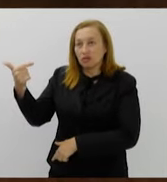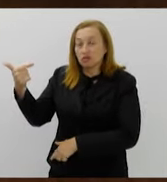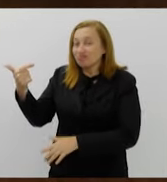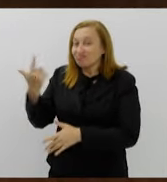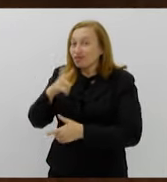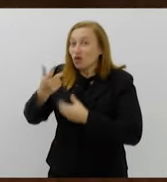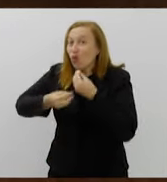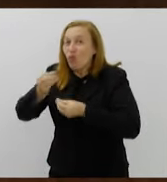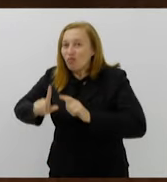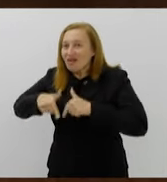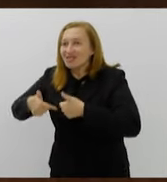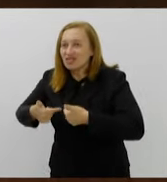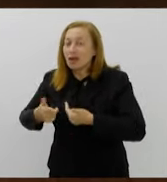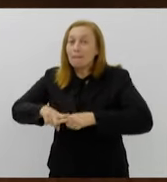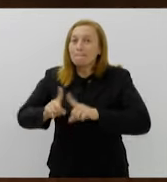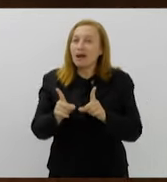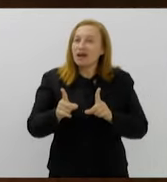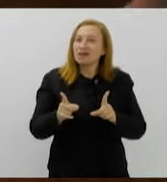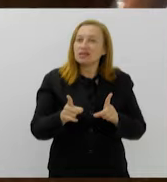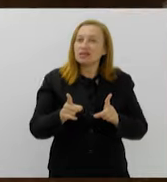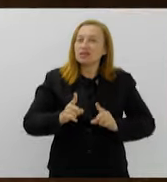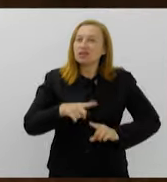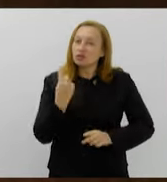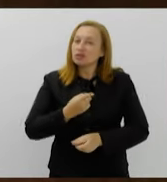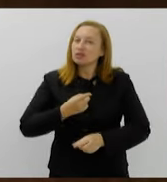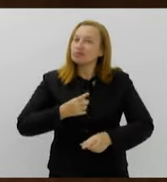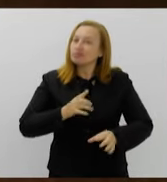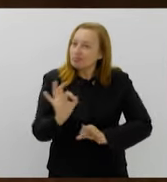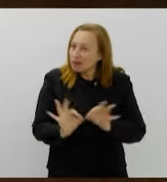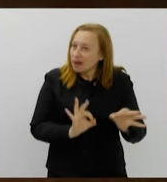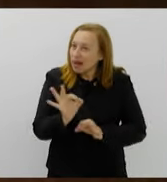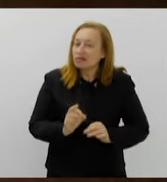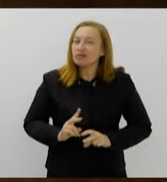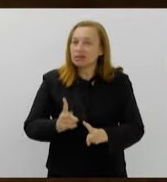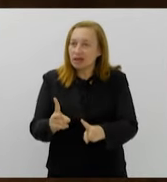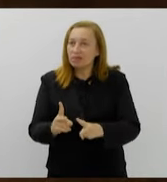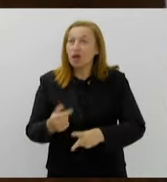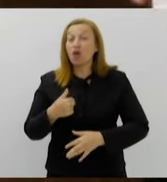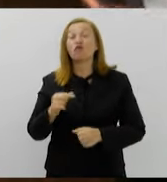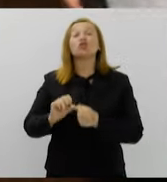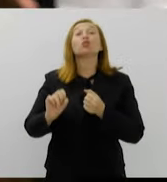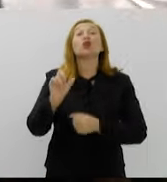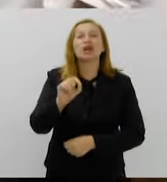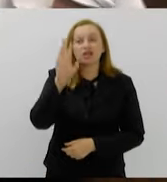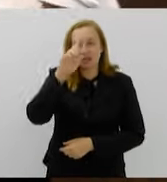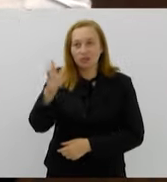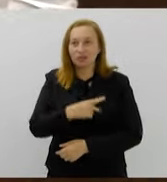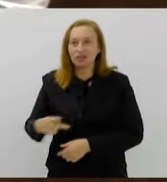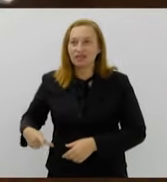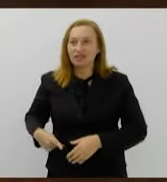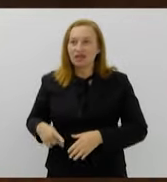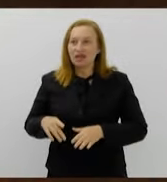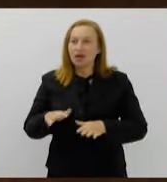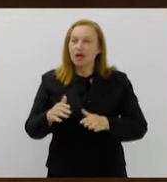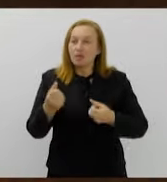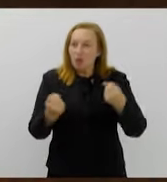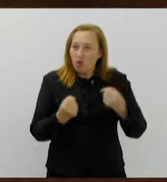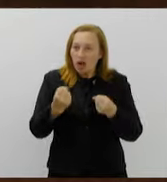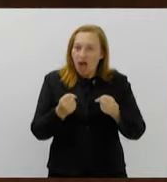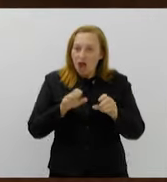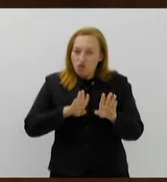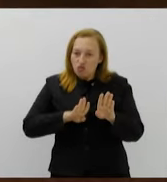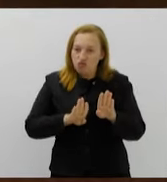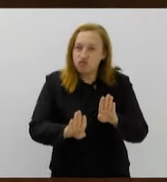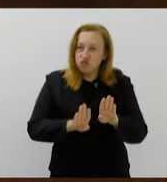ação mas automaticamente a gente tá sempre preparado para isso e que que eu fiz Presidente freio meu carro e partir para dentro